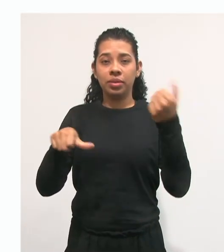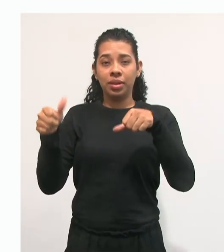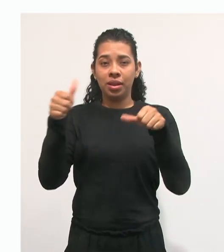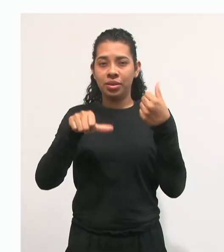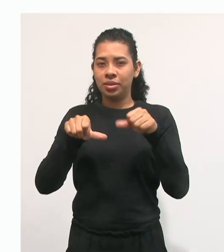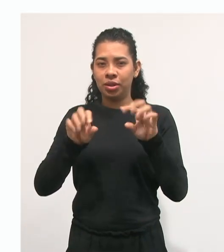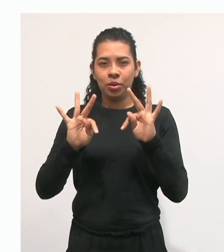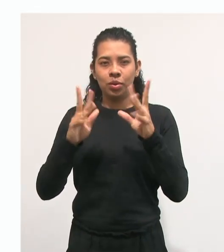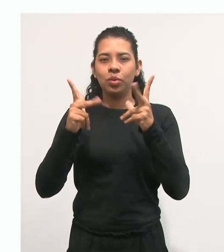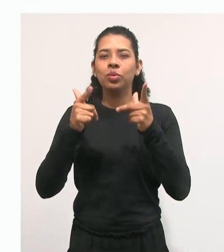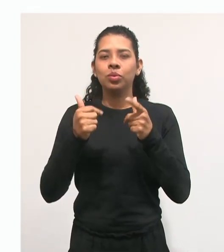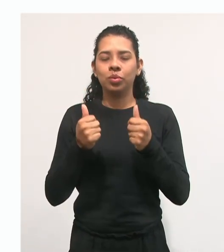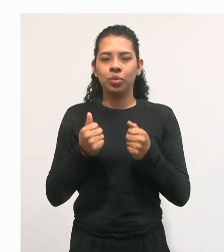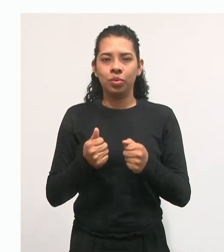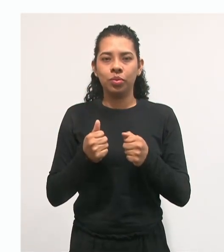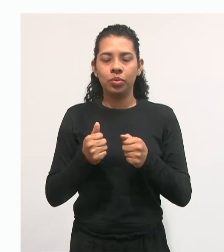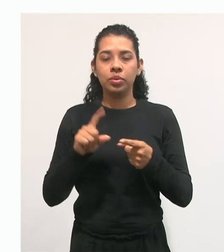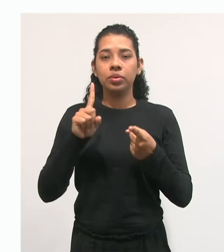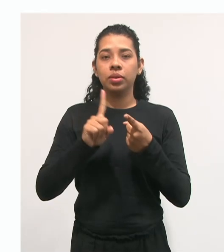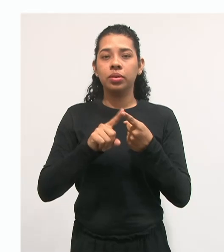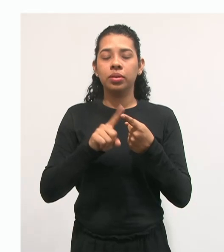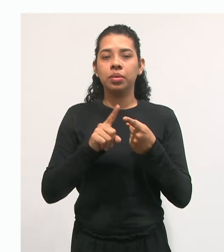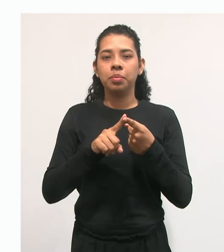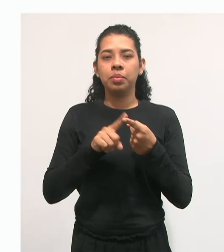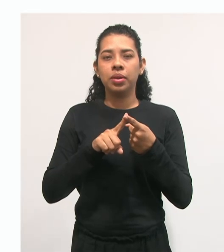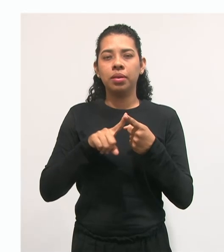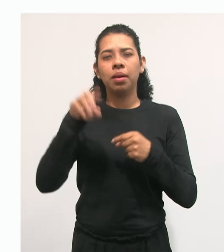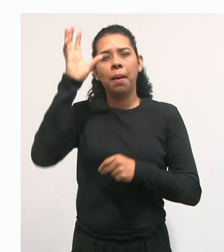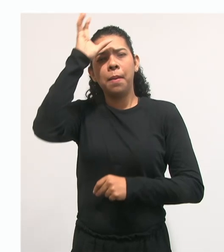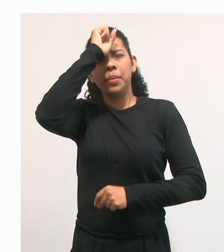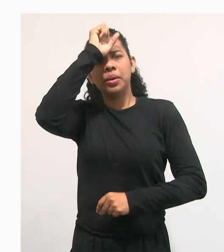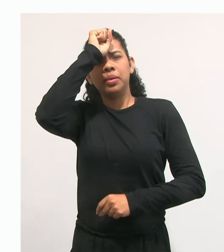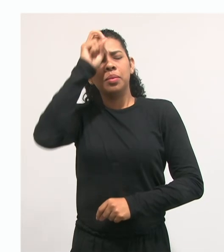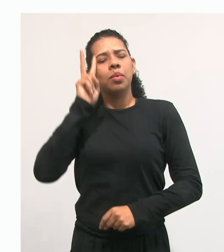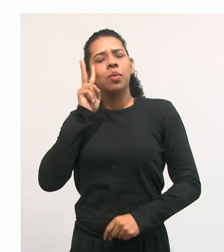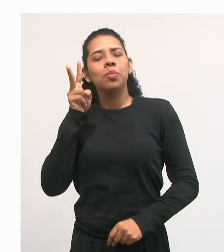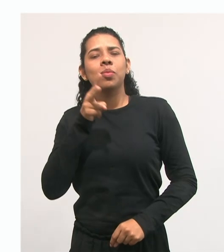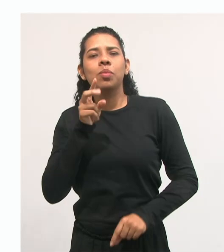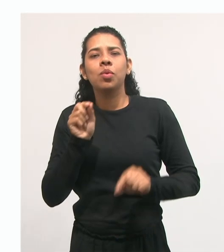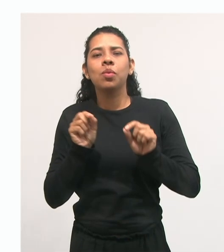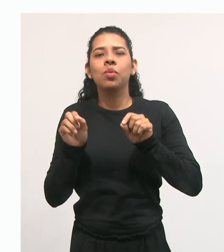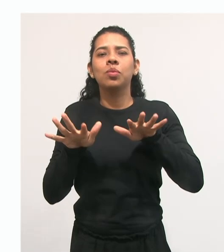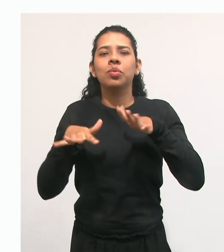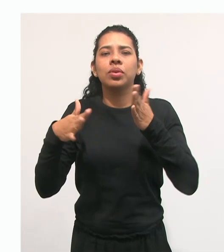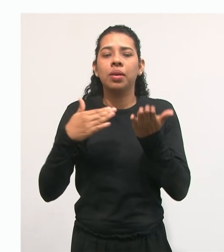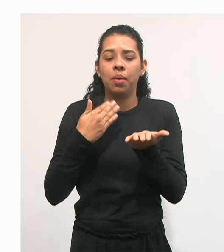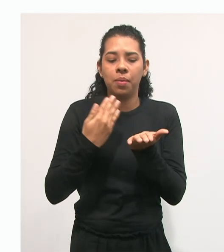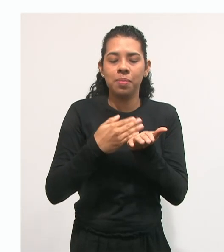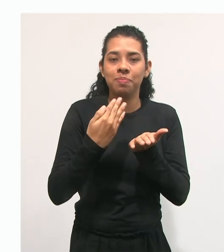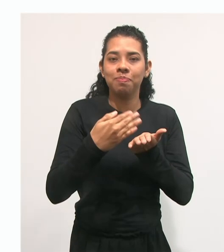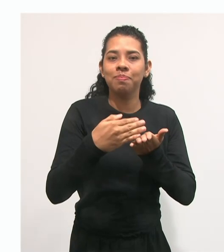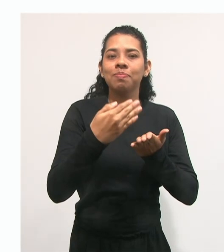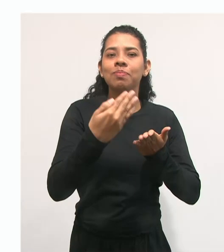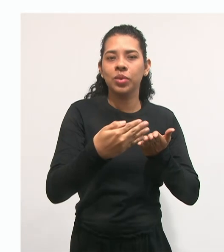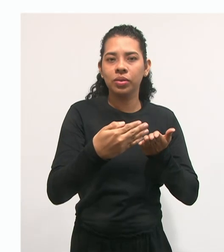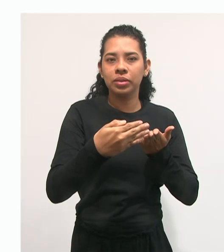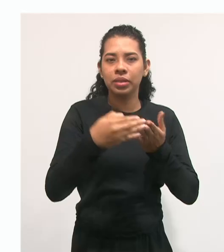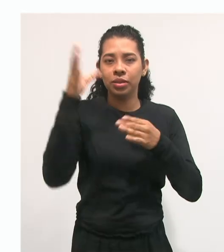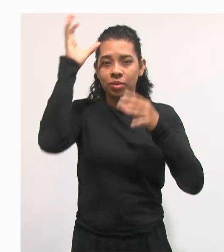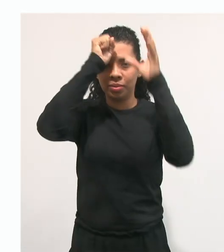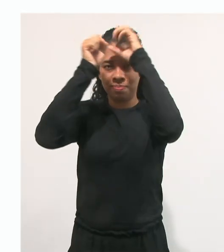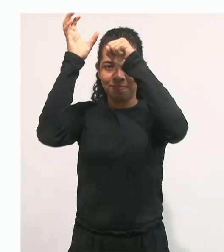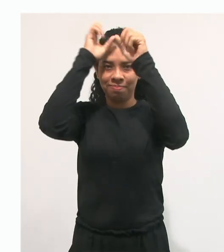e outras. E a gente viu aqui o processo de ensino, mas o que seria o processo de aprendizagem? O processo